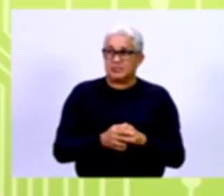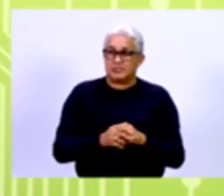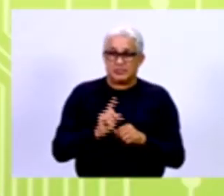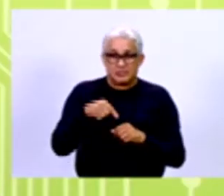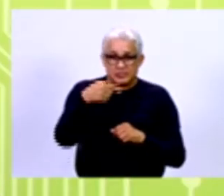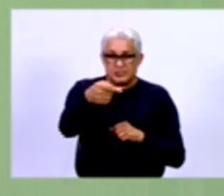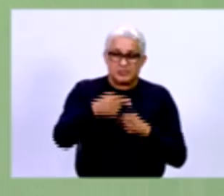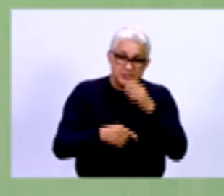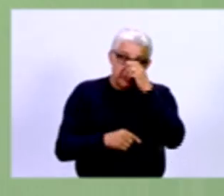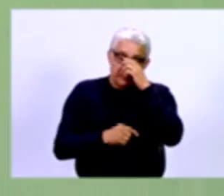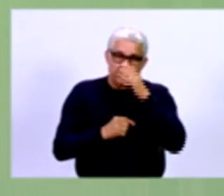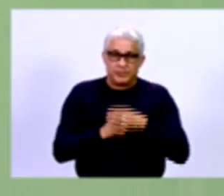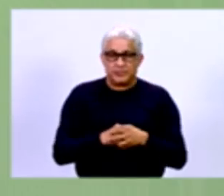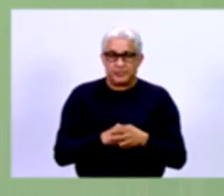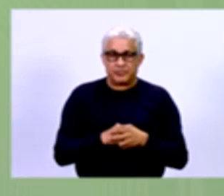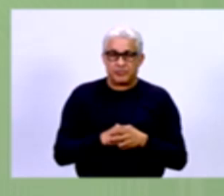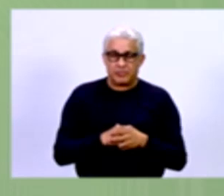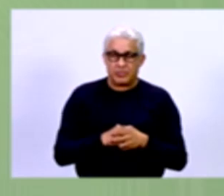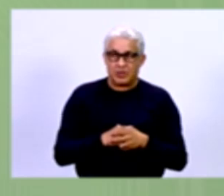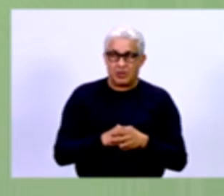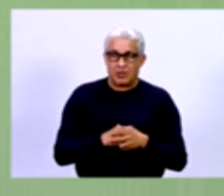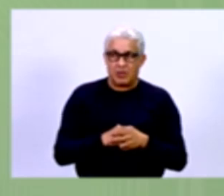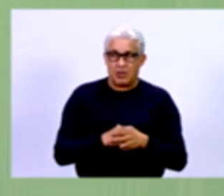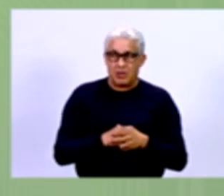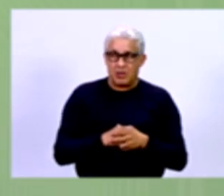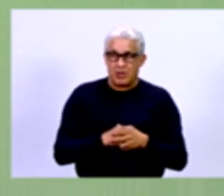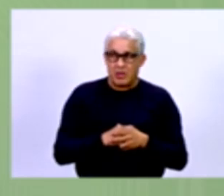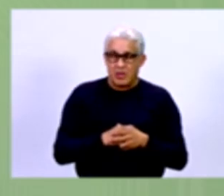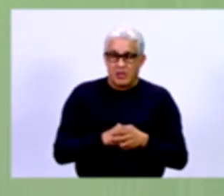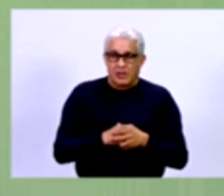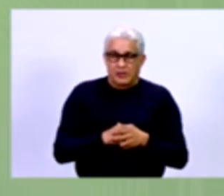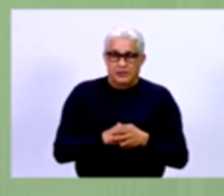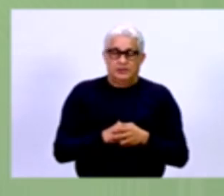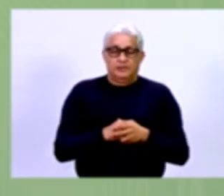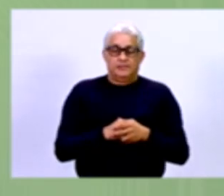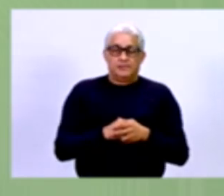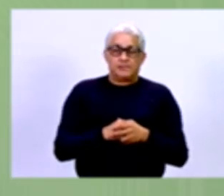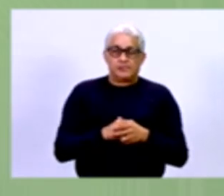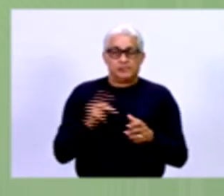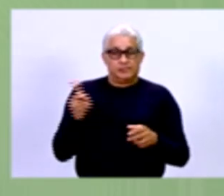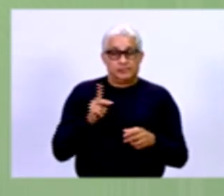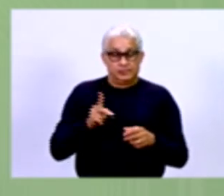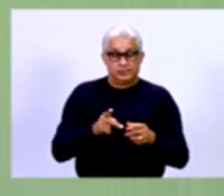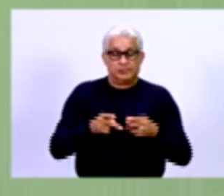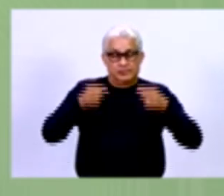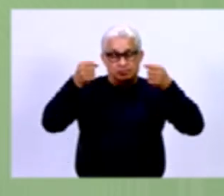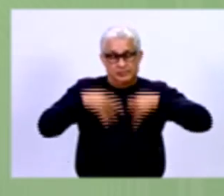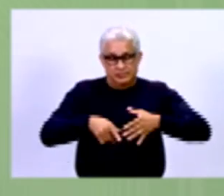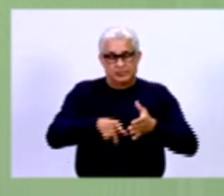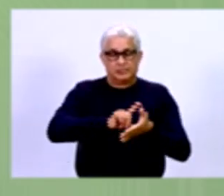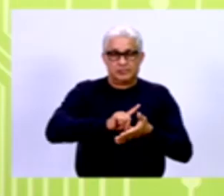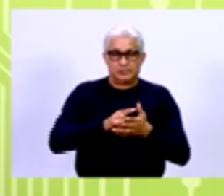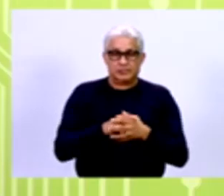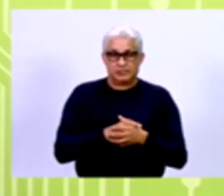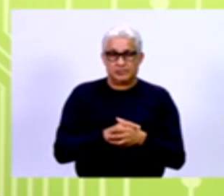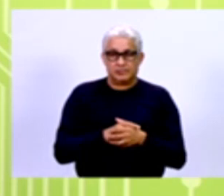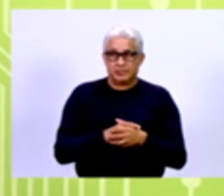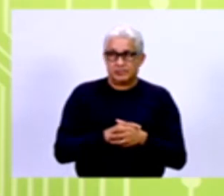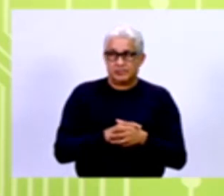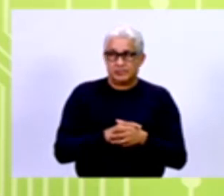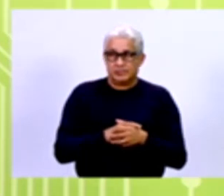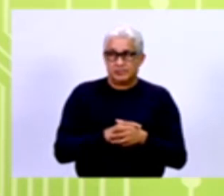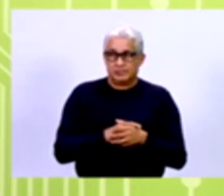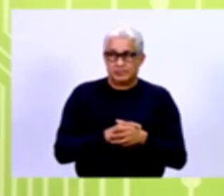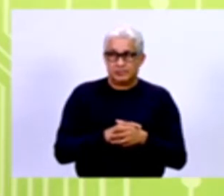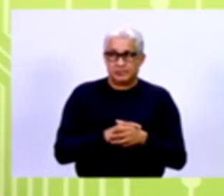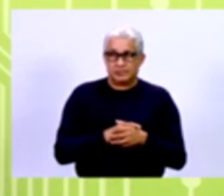seguida. Então, supondo, e é o caso, como a professora sinalizou, exatamente como nós frisamos de